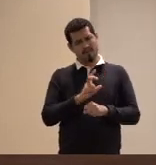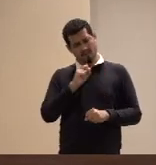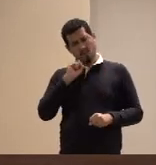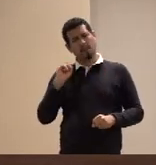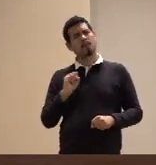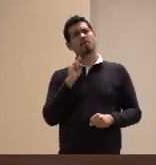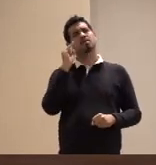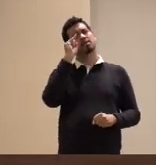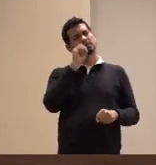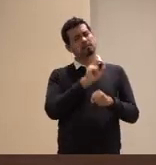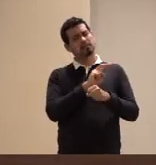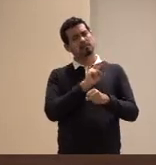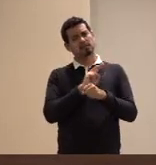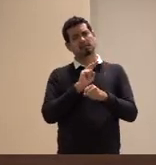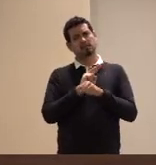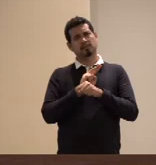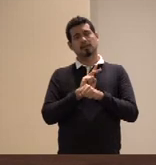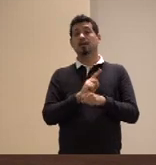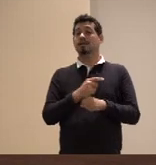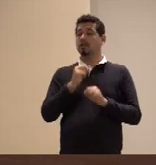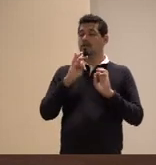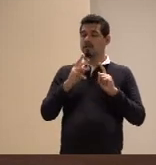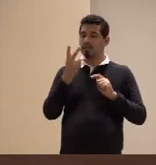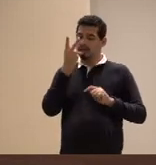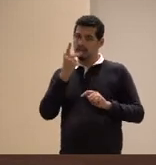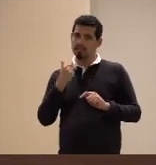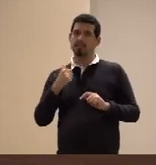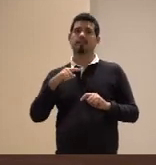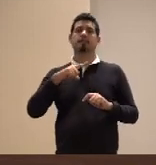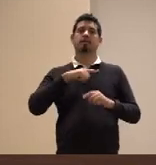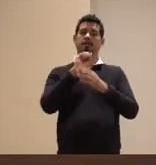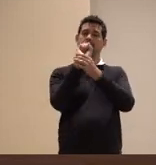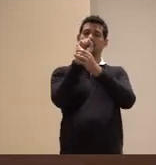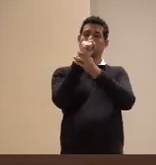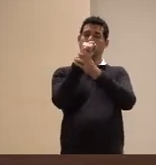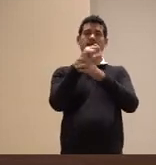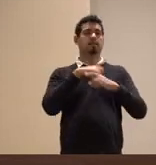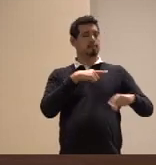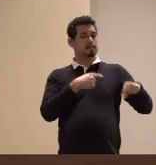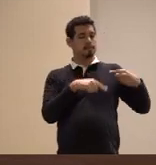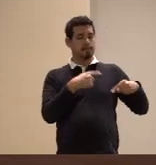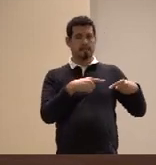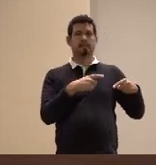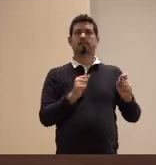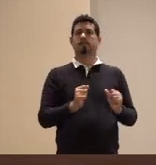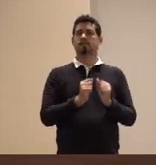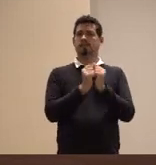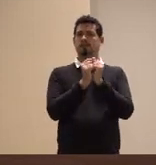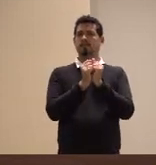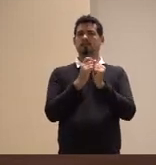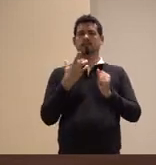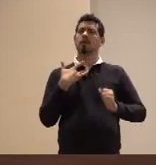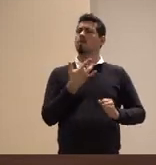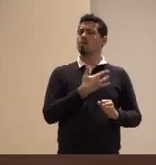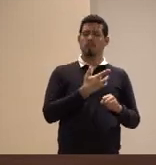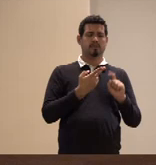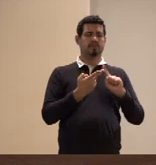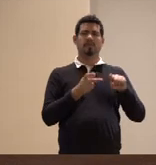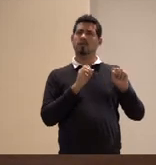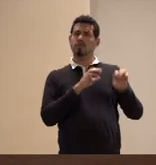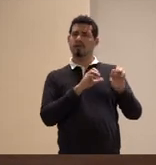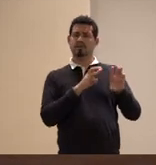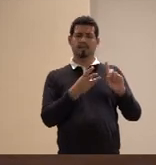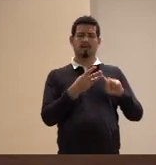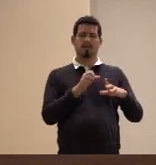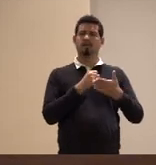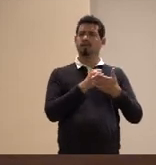fortemente para que as crianças tenham a sua garantia da sua política pública de saúde, educação,